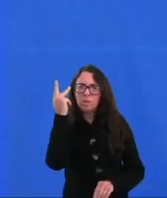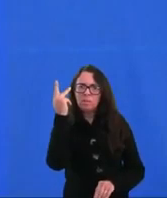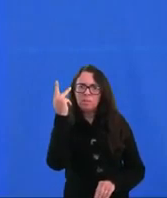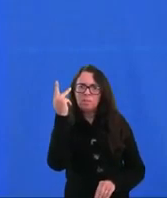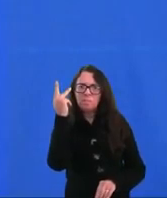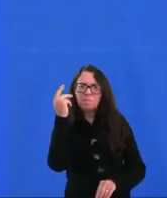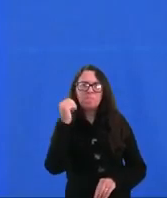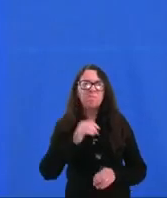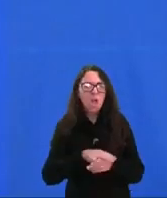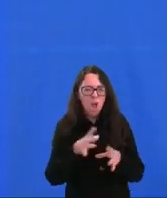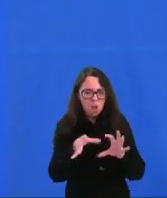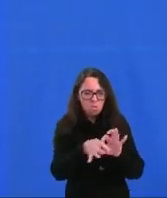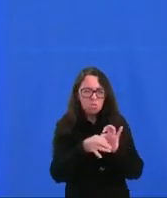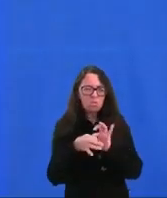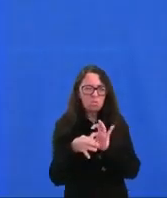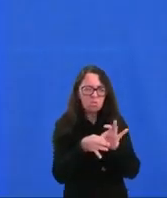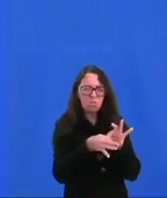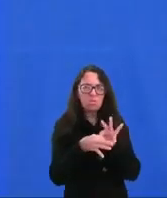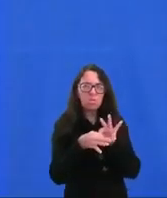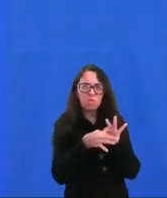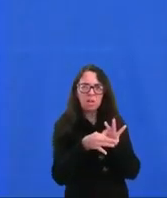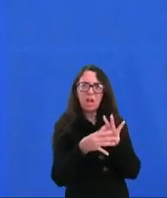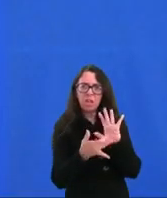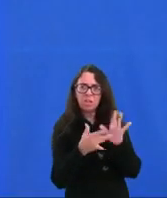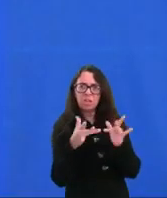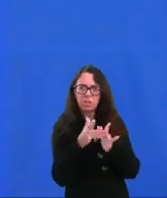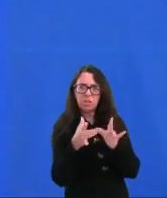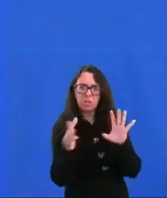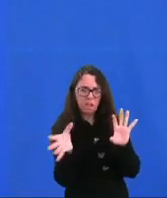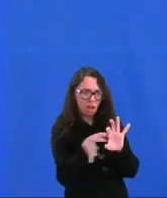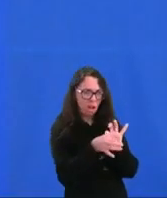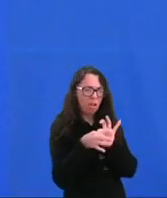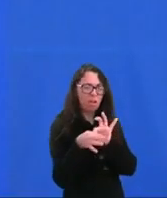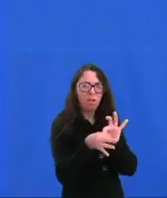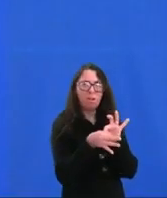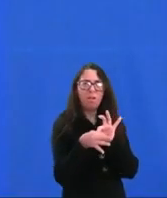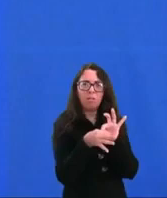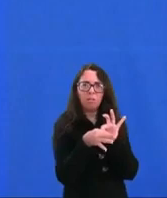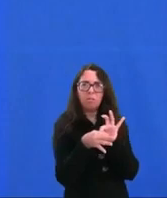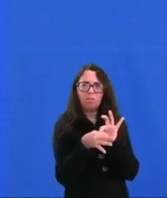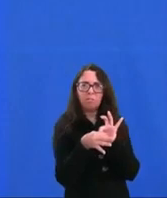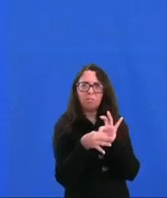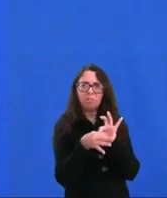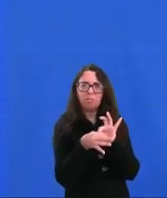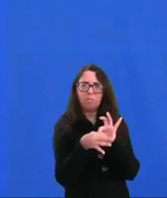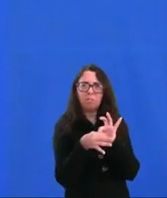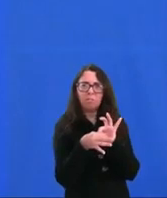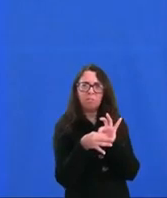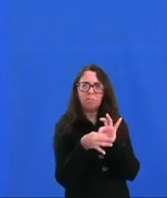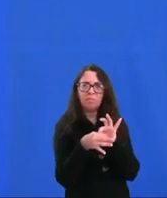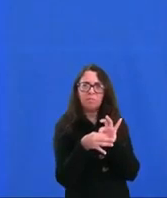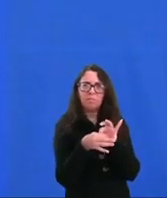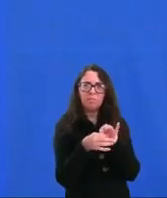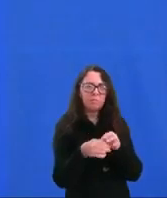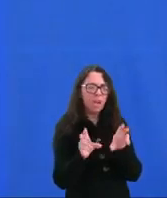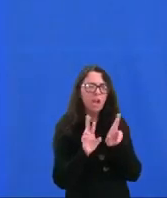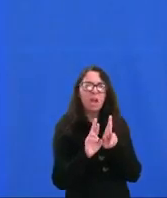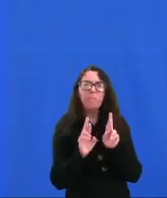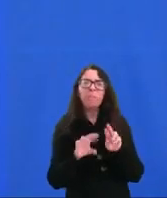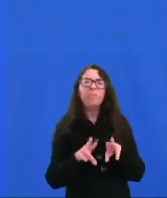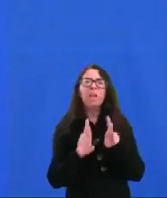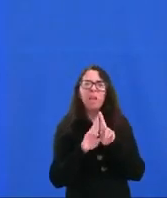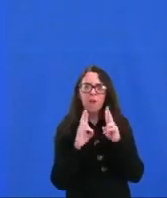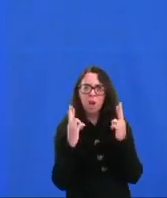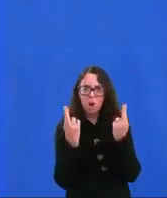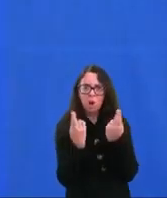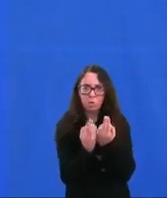concedida por meio do Pai que está nos céus. Porque aonde estiverem 2 ou 3 reunidos em meu nome, ali